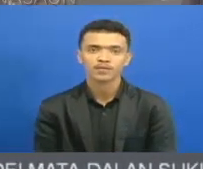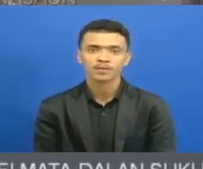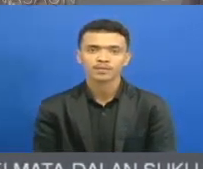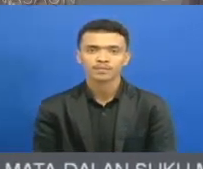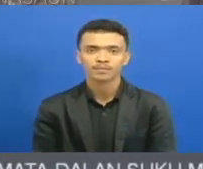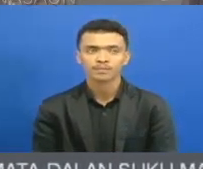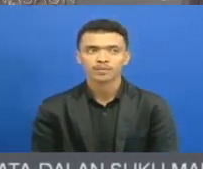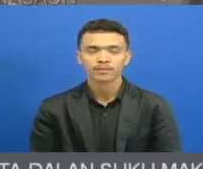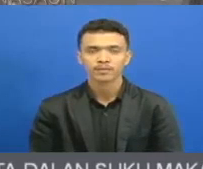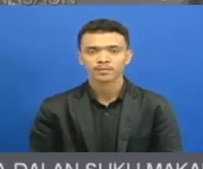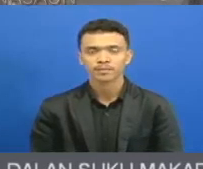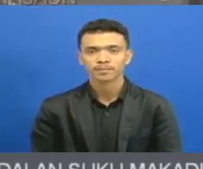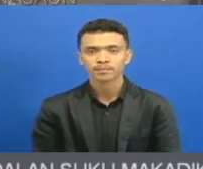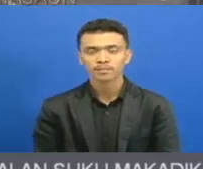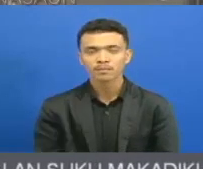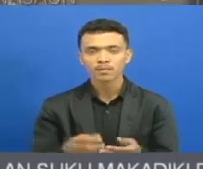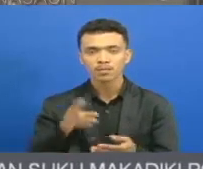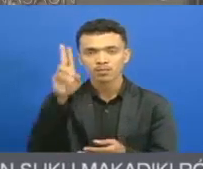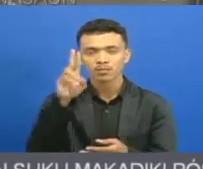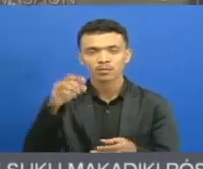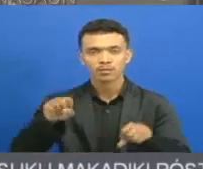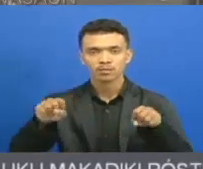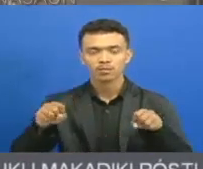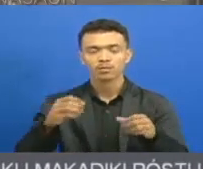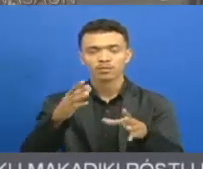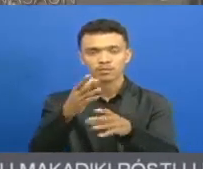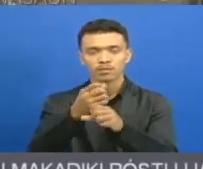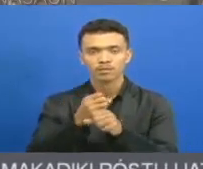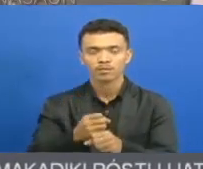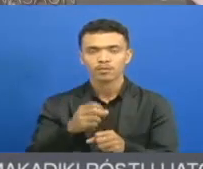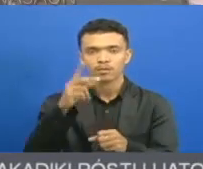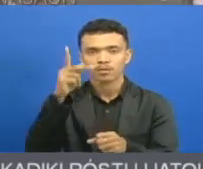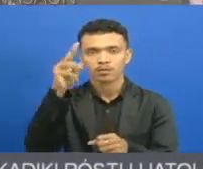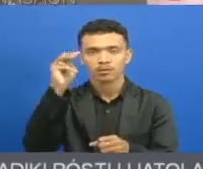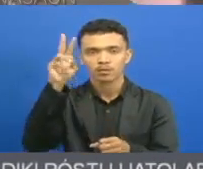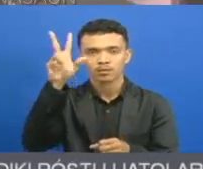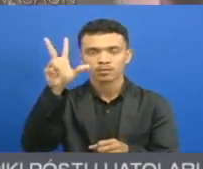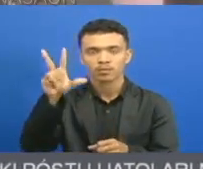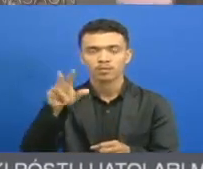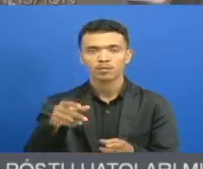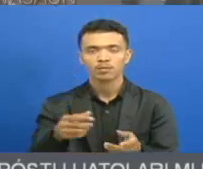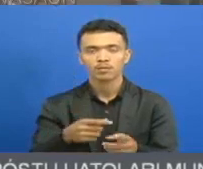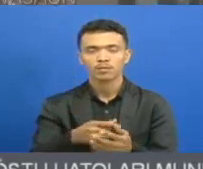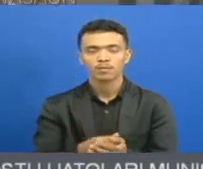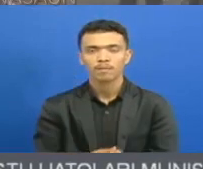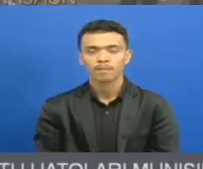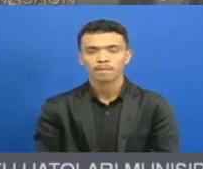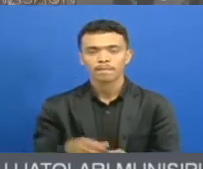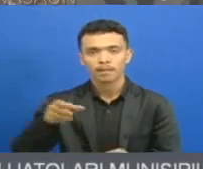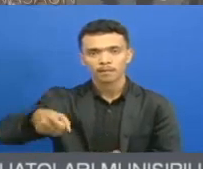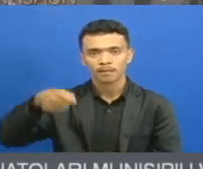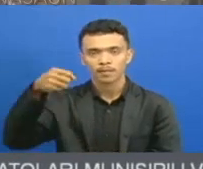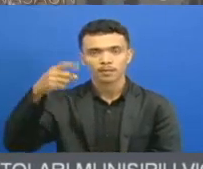sosa ho razão, sira tem algo motor ba curuja, mais ou menos 3 km ba mais sosa na fatin. Cada jerigen